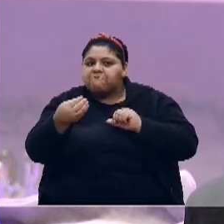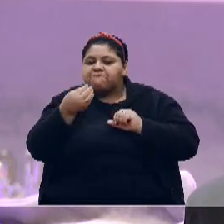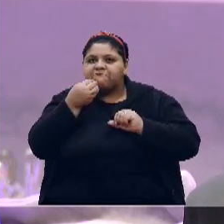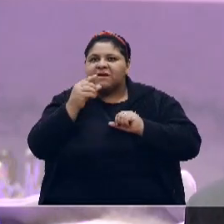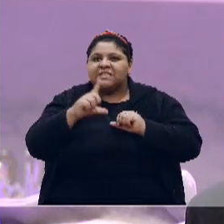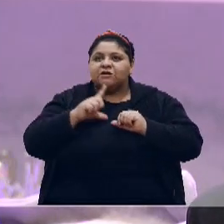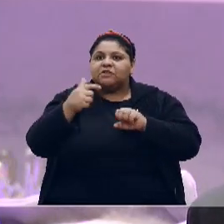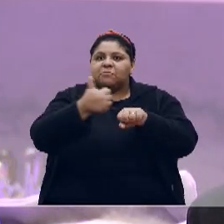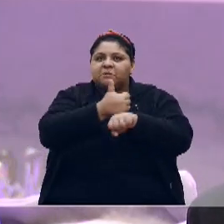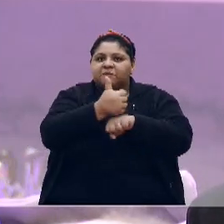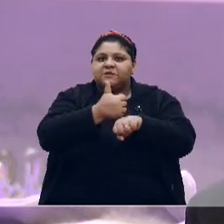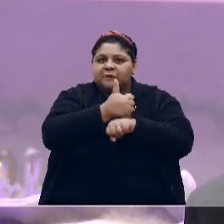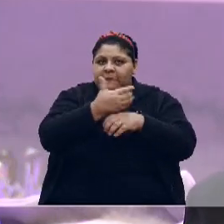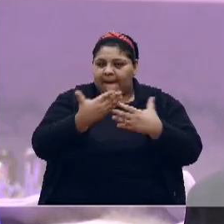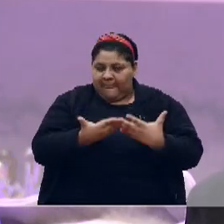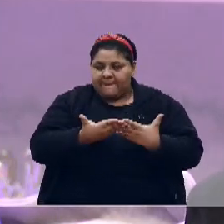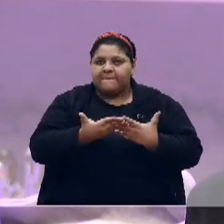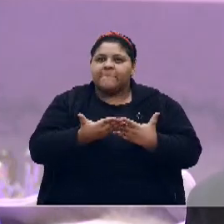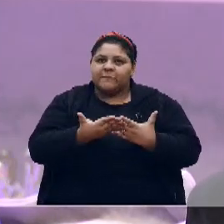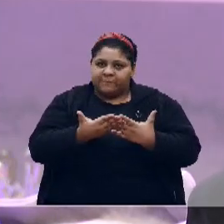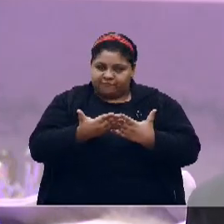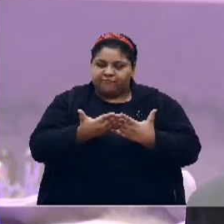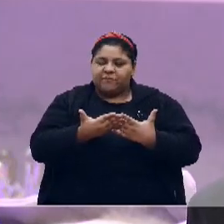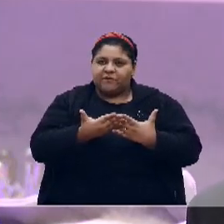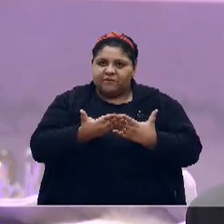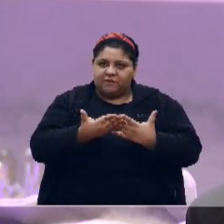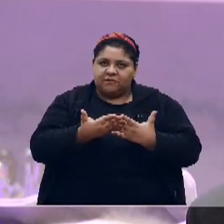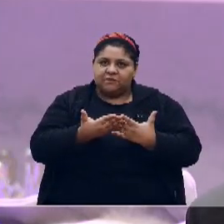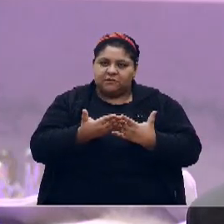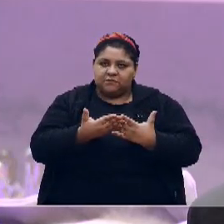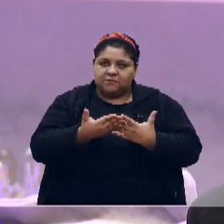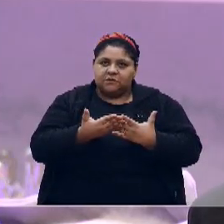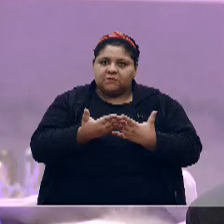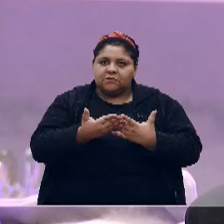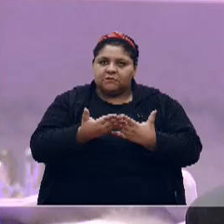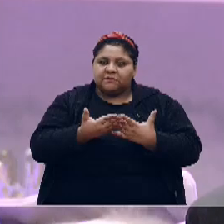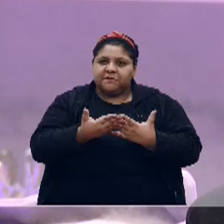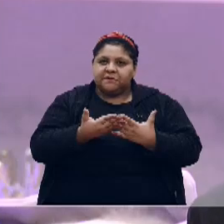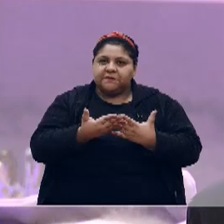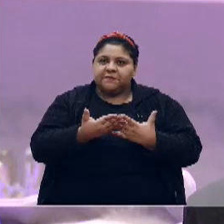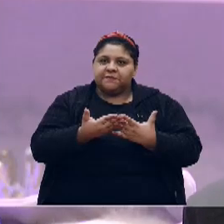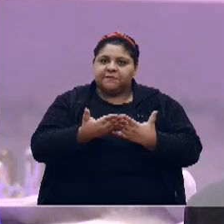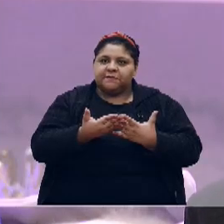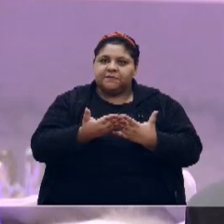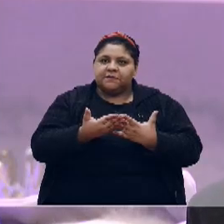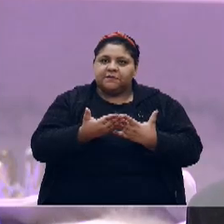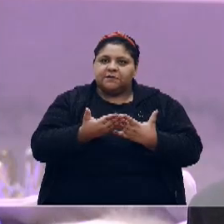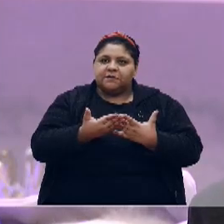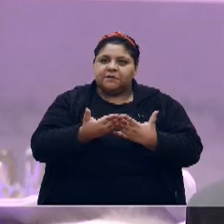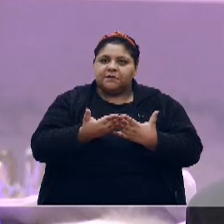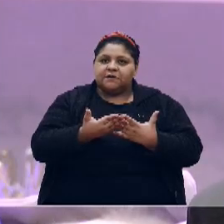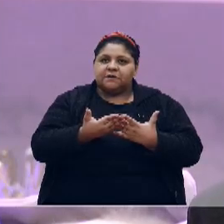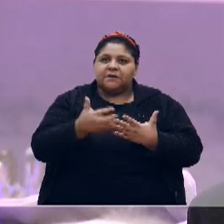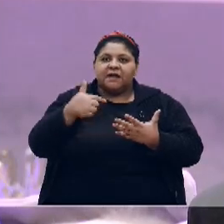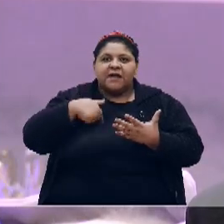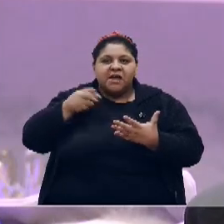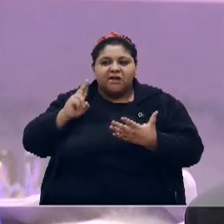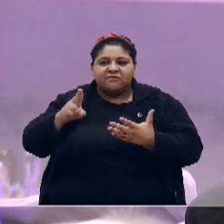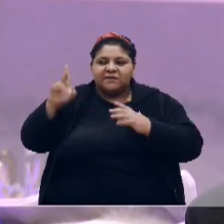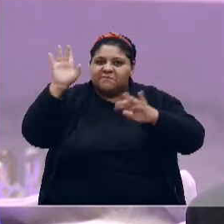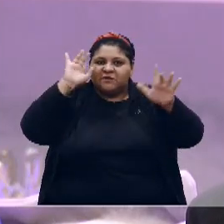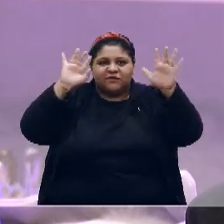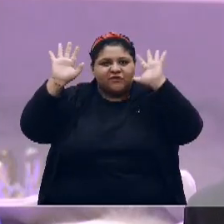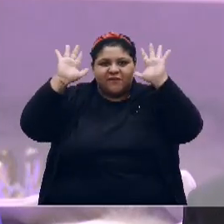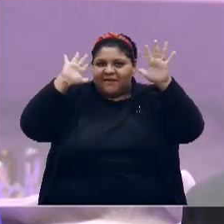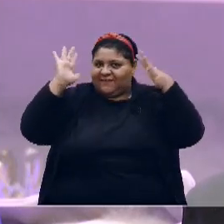uma profissão, né? E foi tudo que eu sempre sonhei no fim,